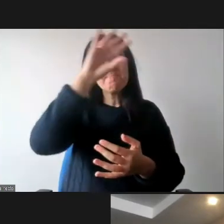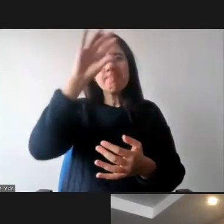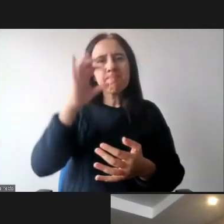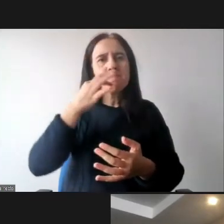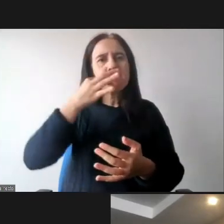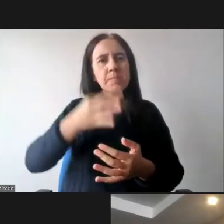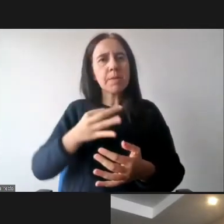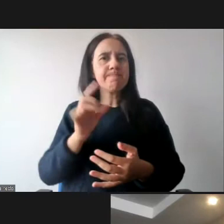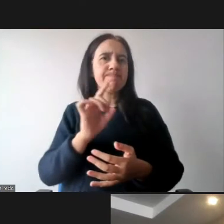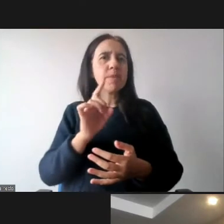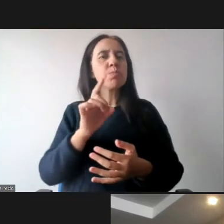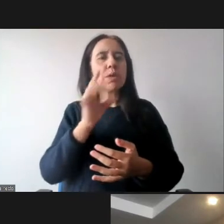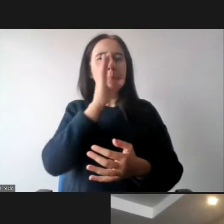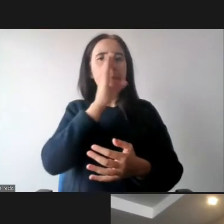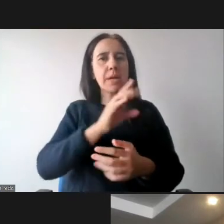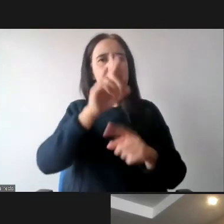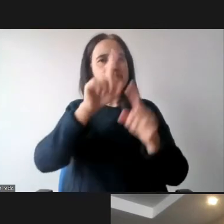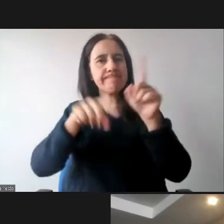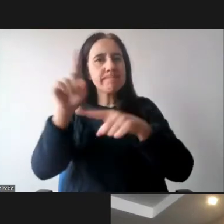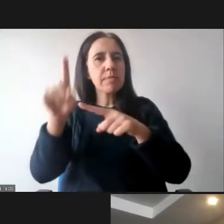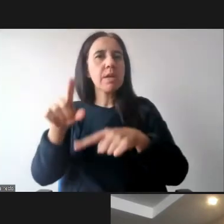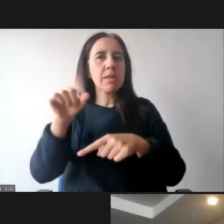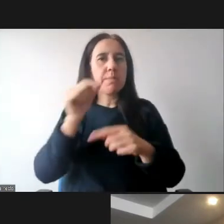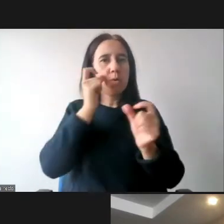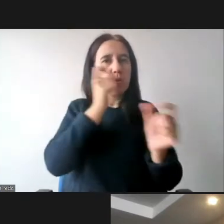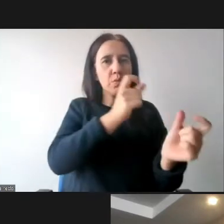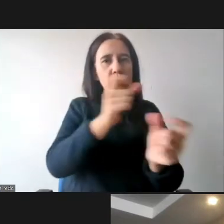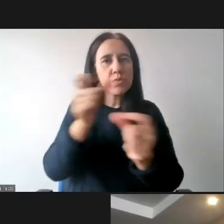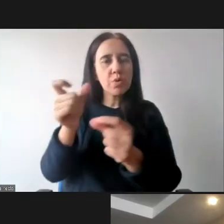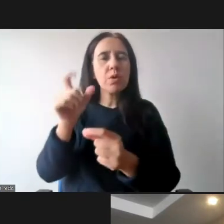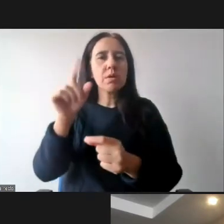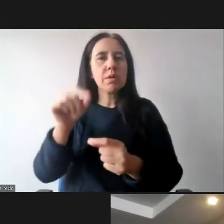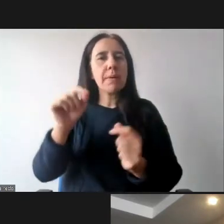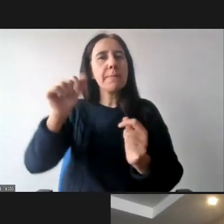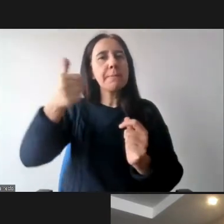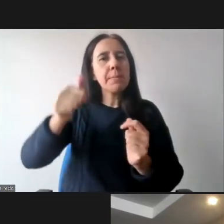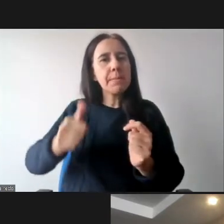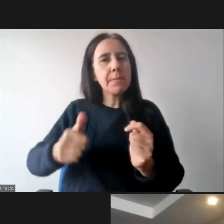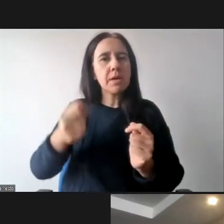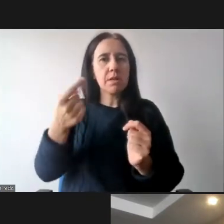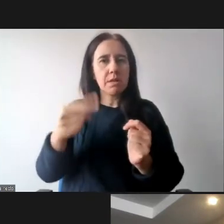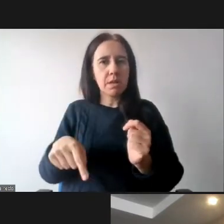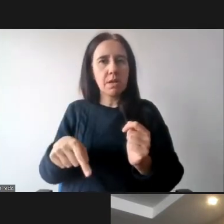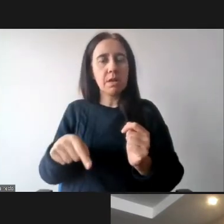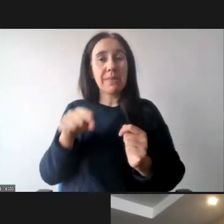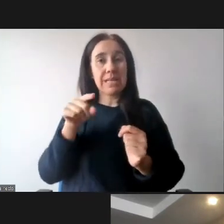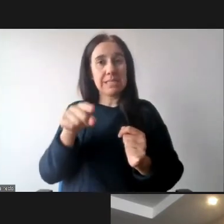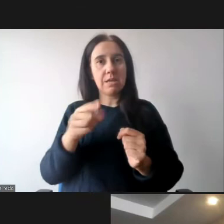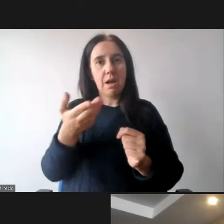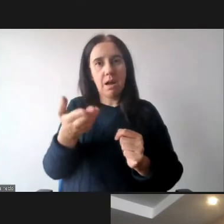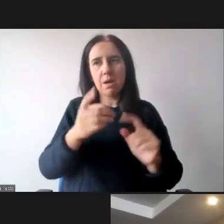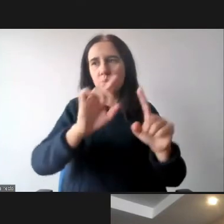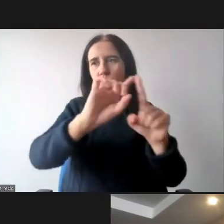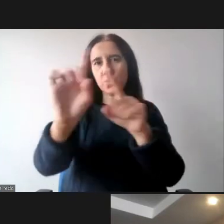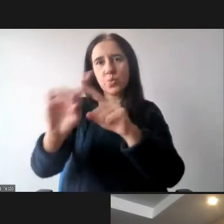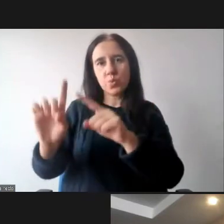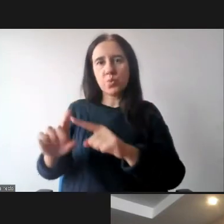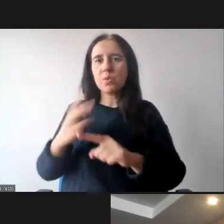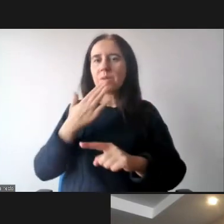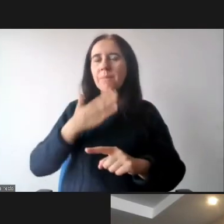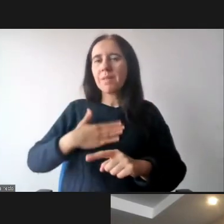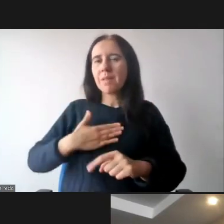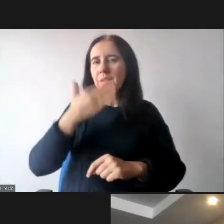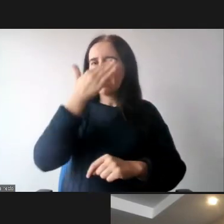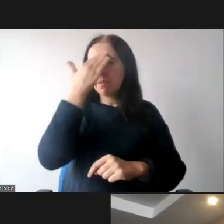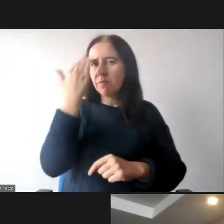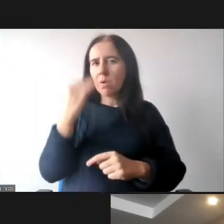na aplicação, no controlo, nos testes que são utilizados, e esta diversidade também traz algumas